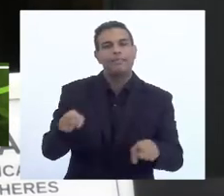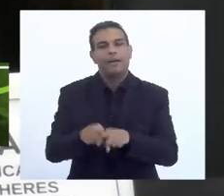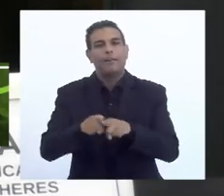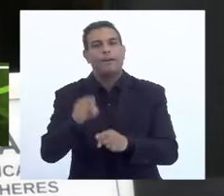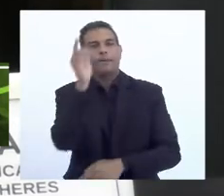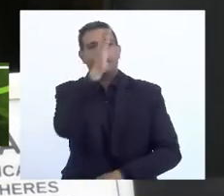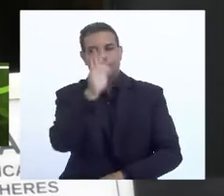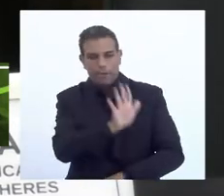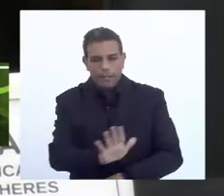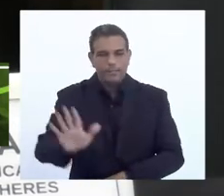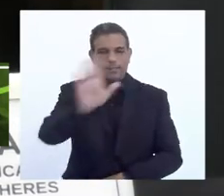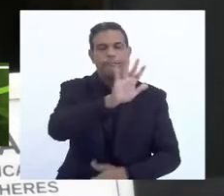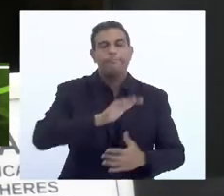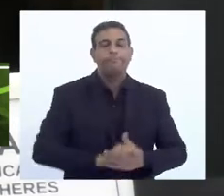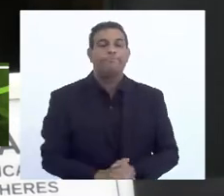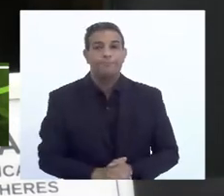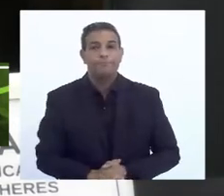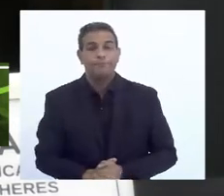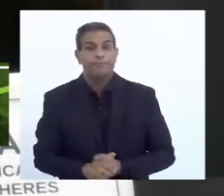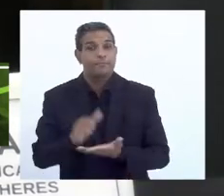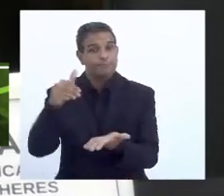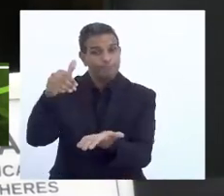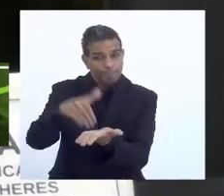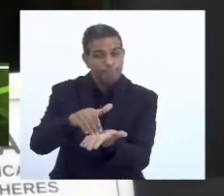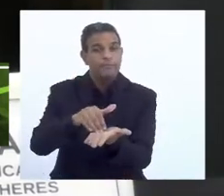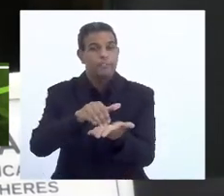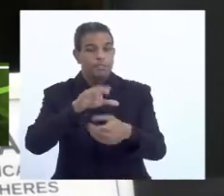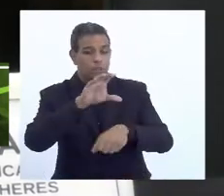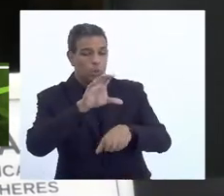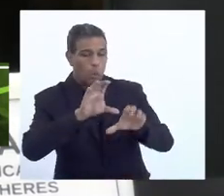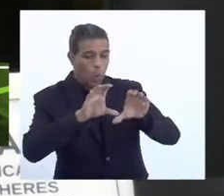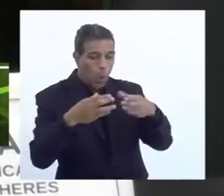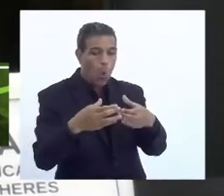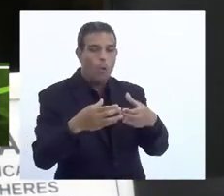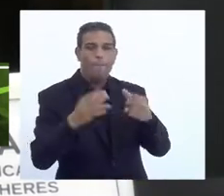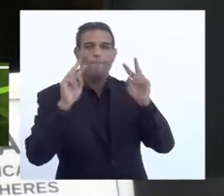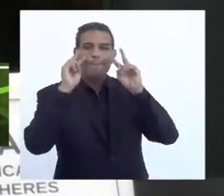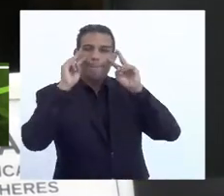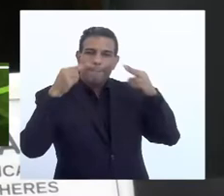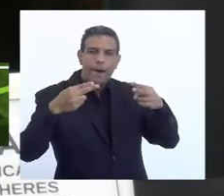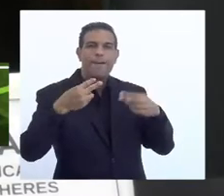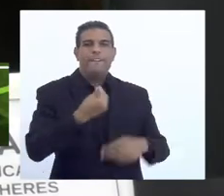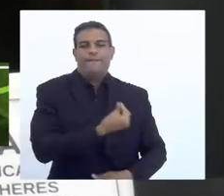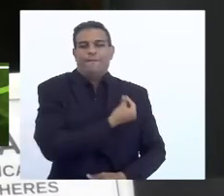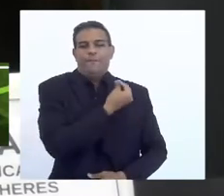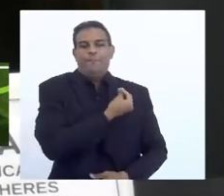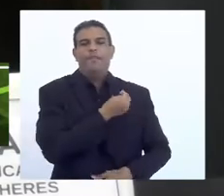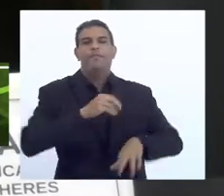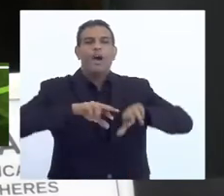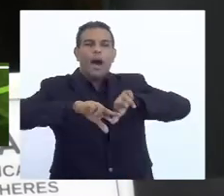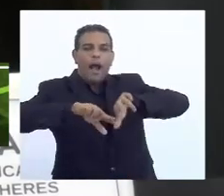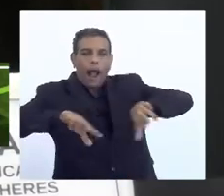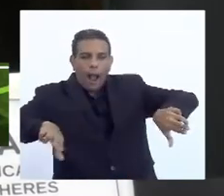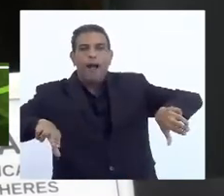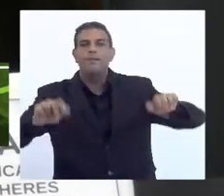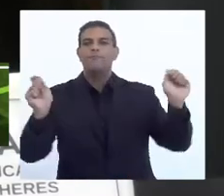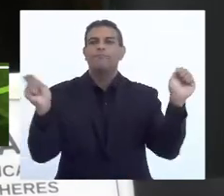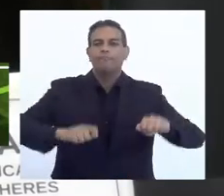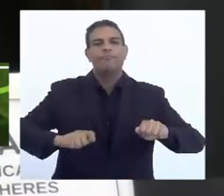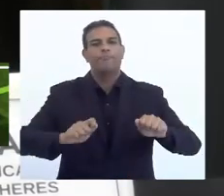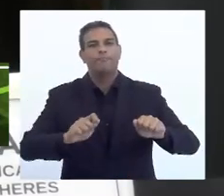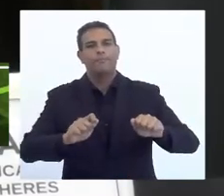Brasil. E, por último, para encerrando minha fala, dentro do comitê a gente entende que a participação política de gênero se dá não somente